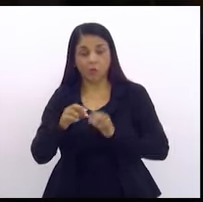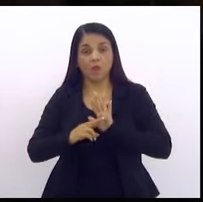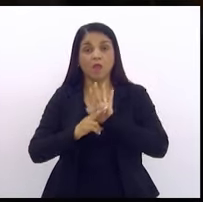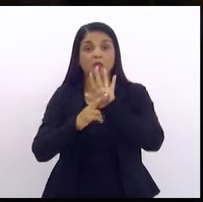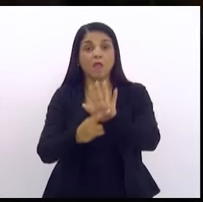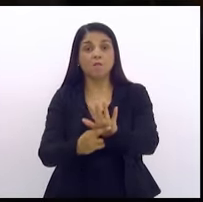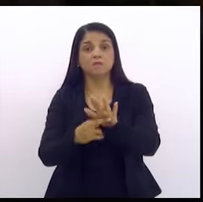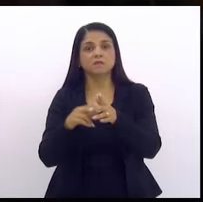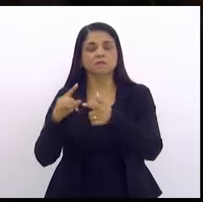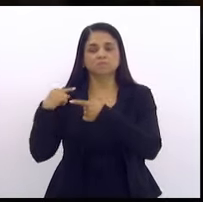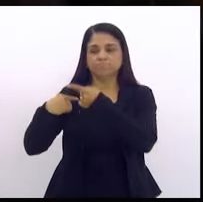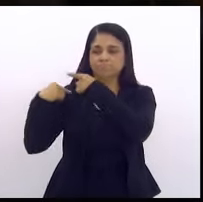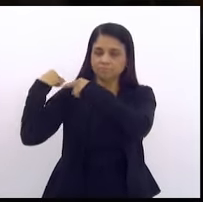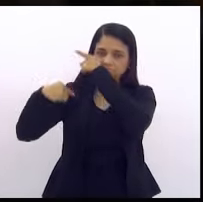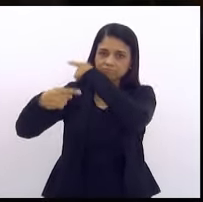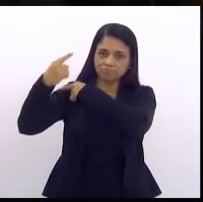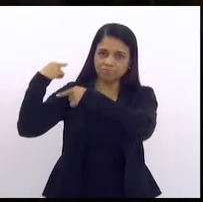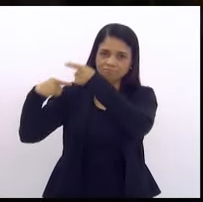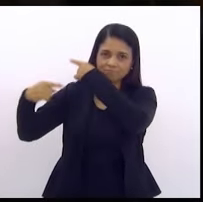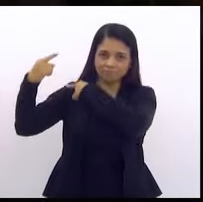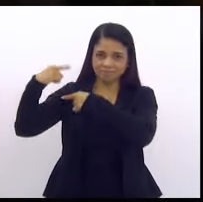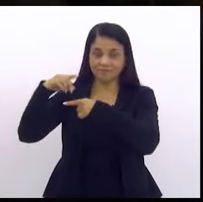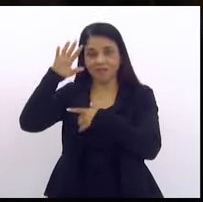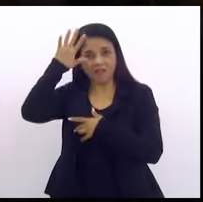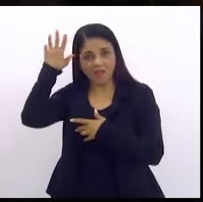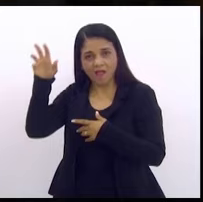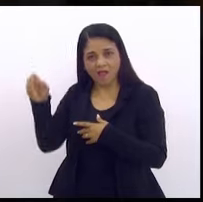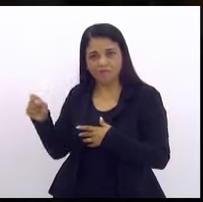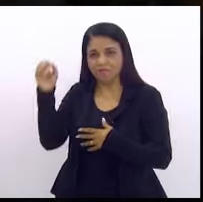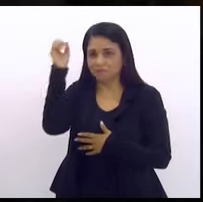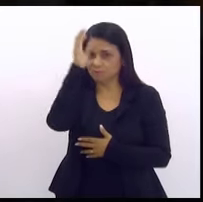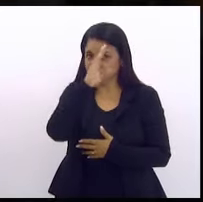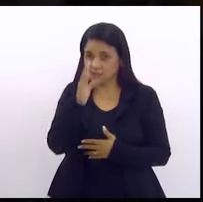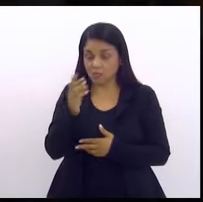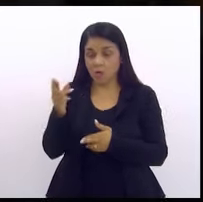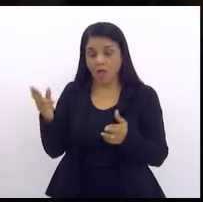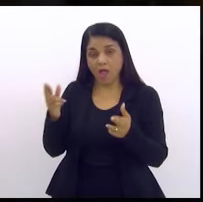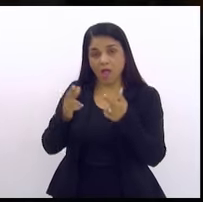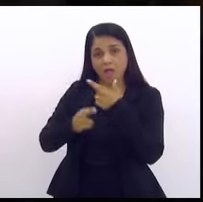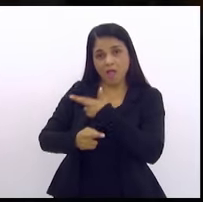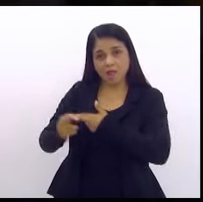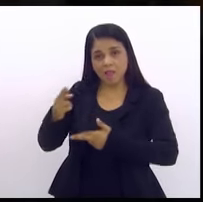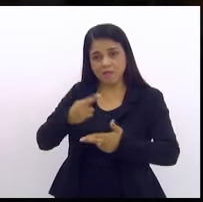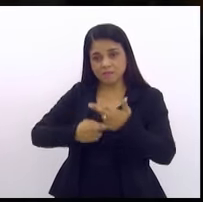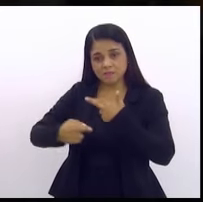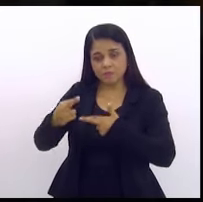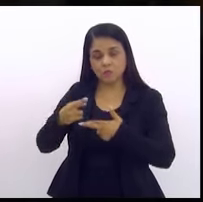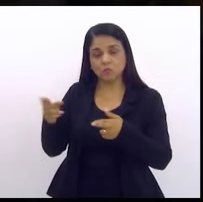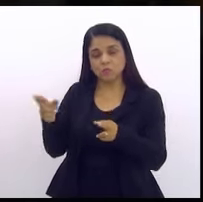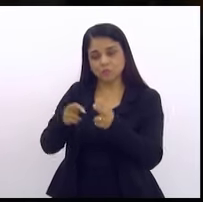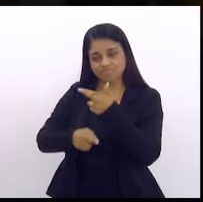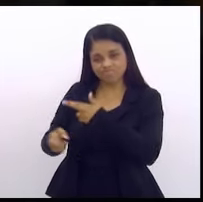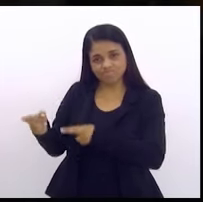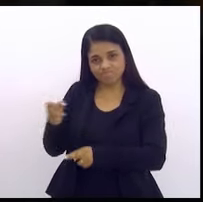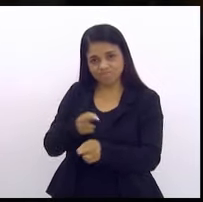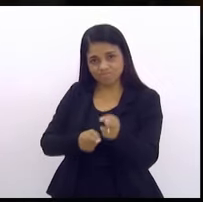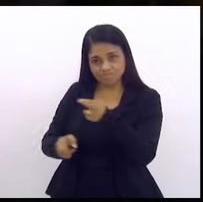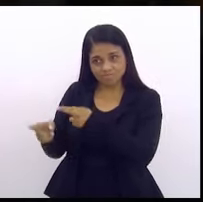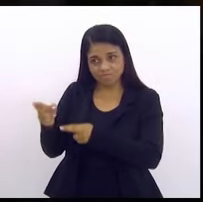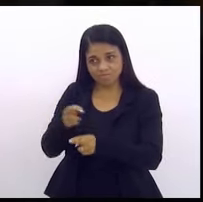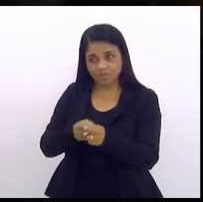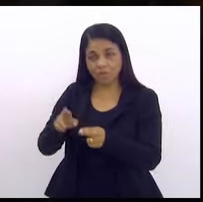na ancestralidade afro-brasileira e da sua relação com a África, da sua